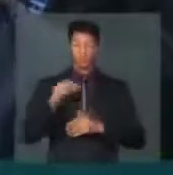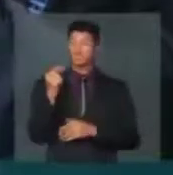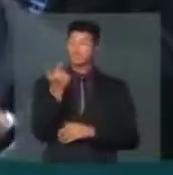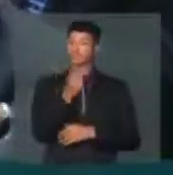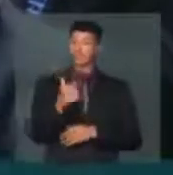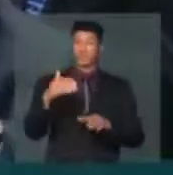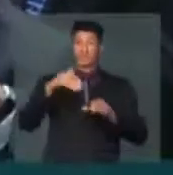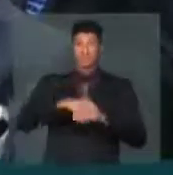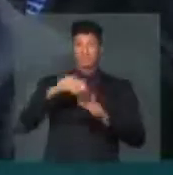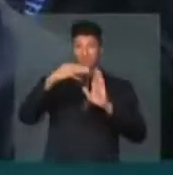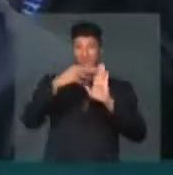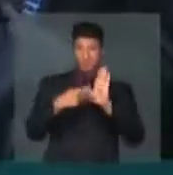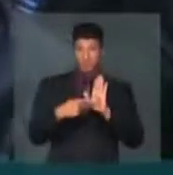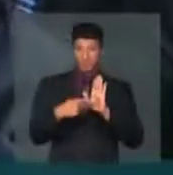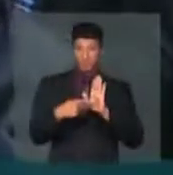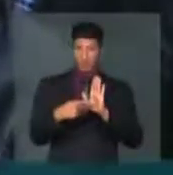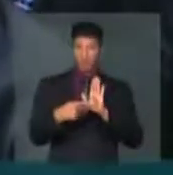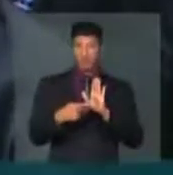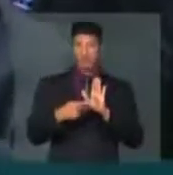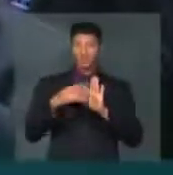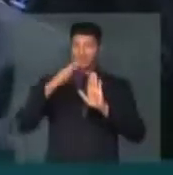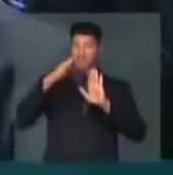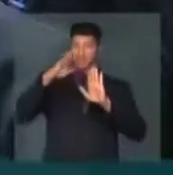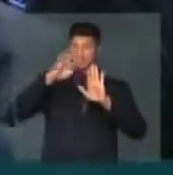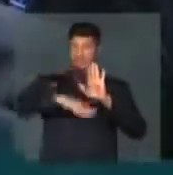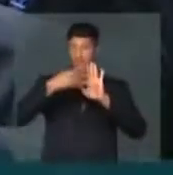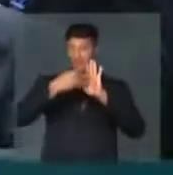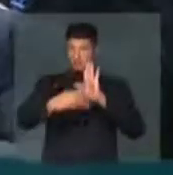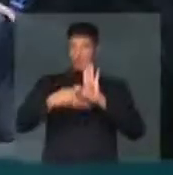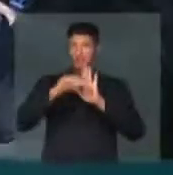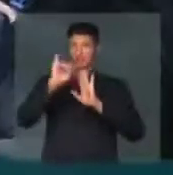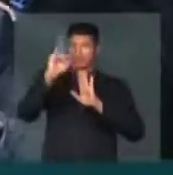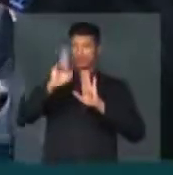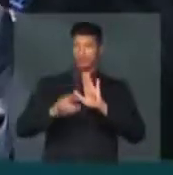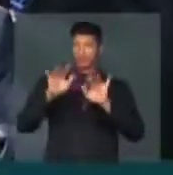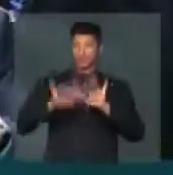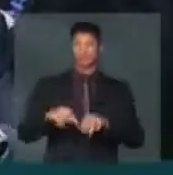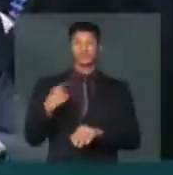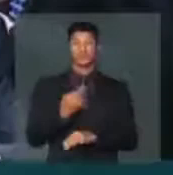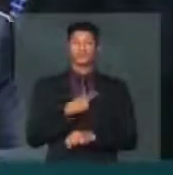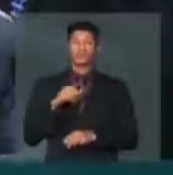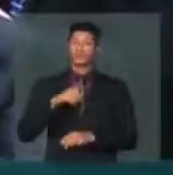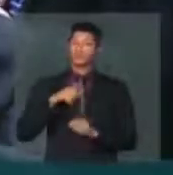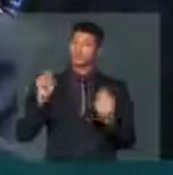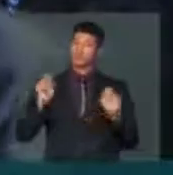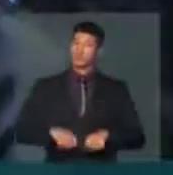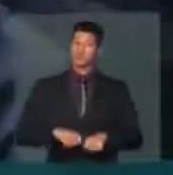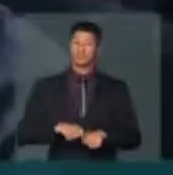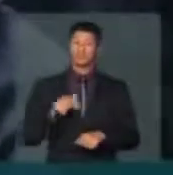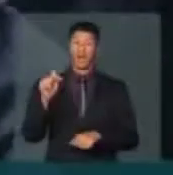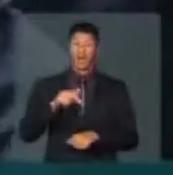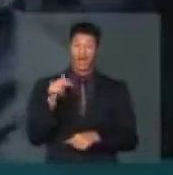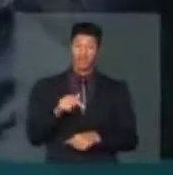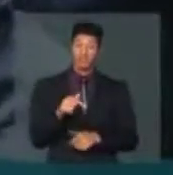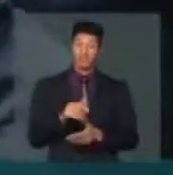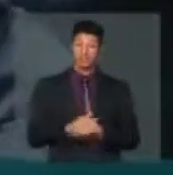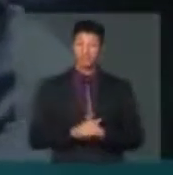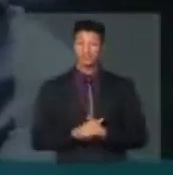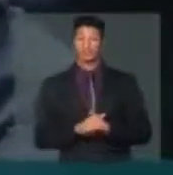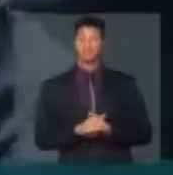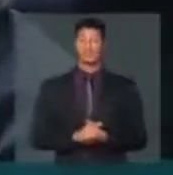não está na medida provisória da tabela do imposto de renda. Nós temos que ser aqui